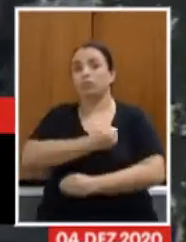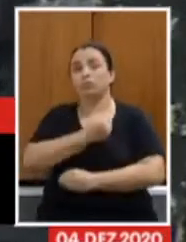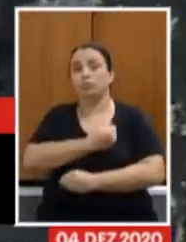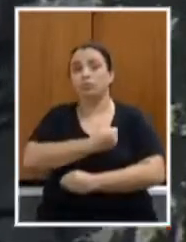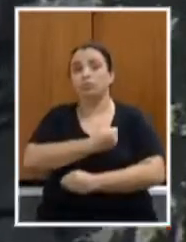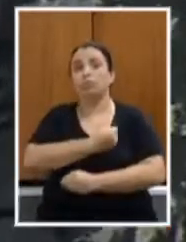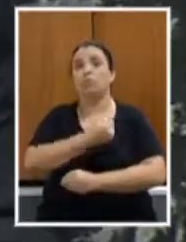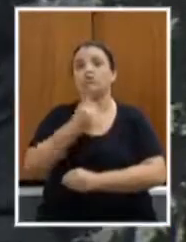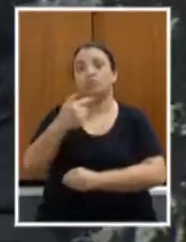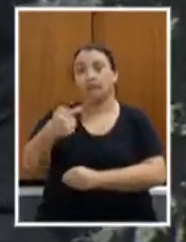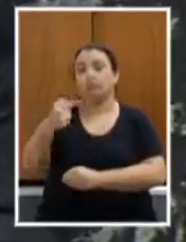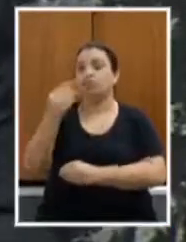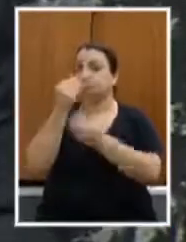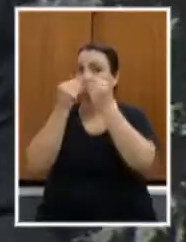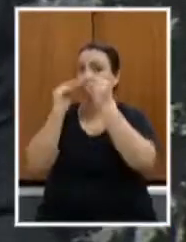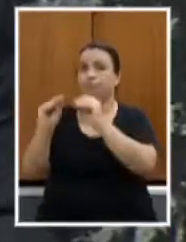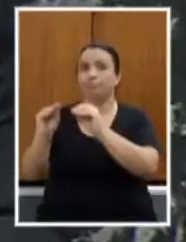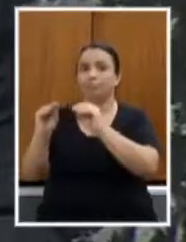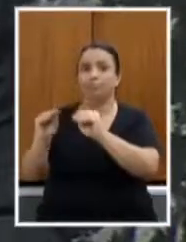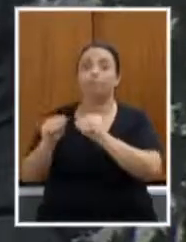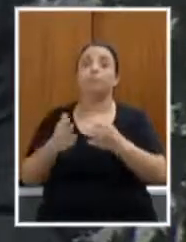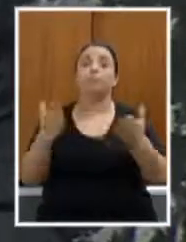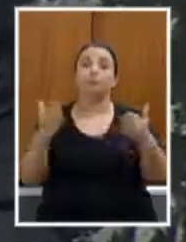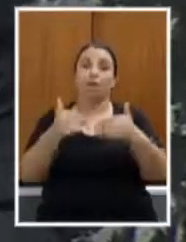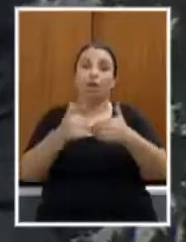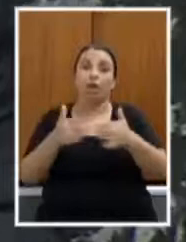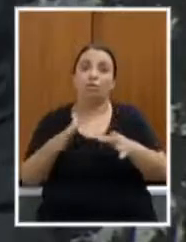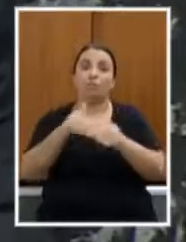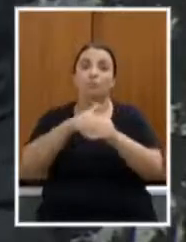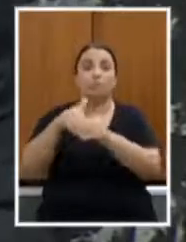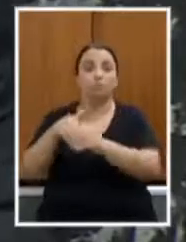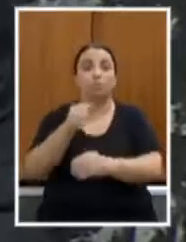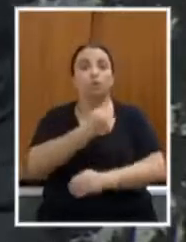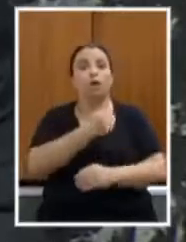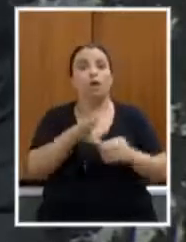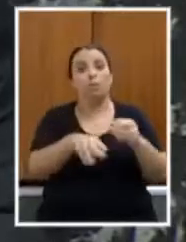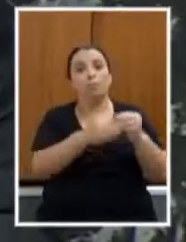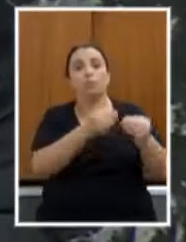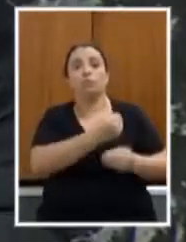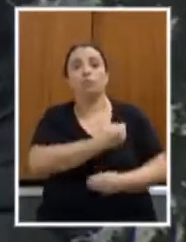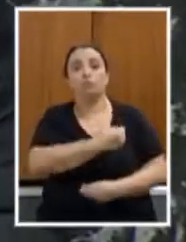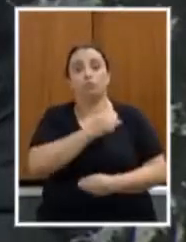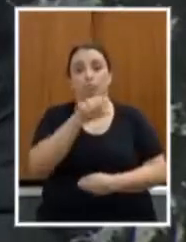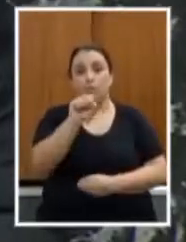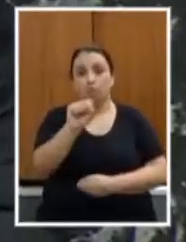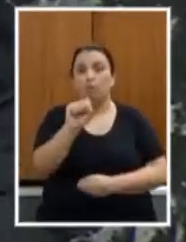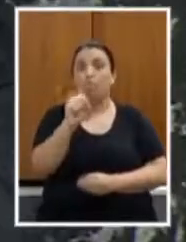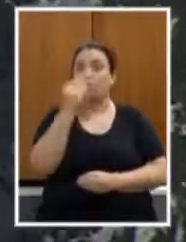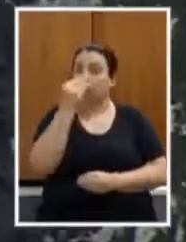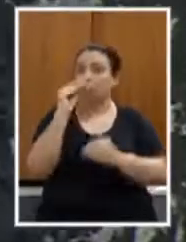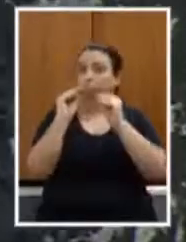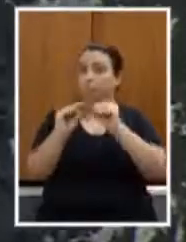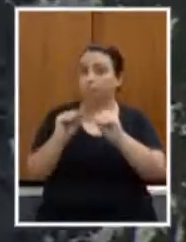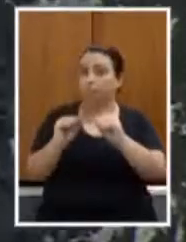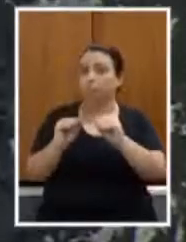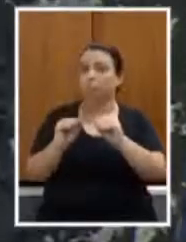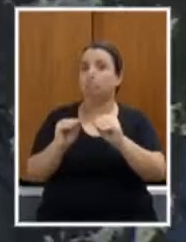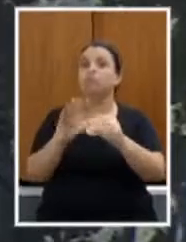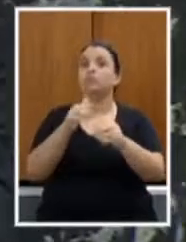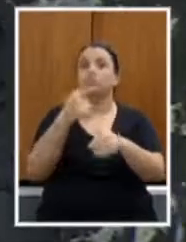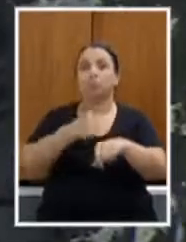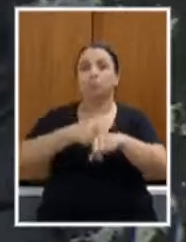emenda número 7. Em votação, a emenda número 8, comparecer pela rejeição. Em votação.